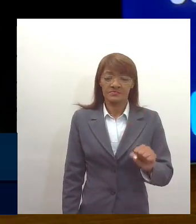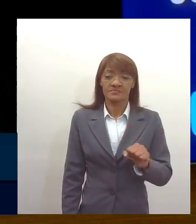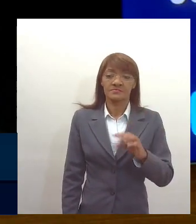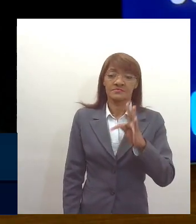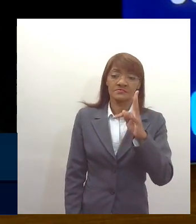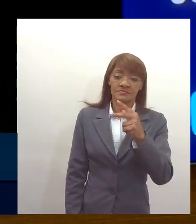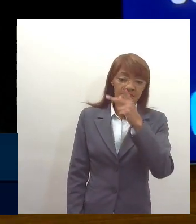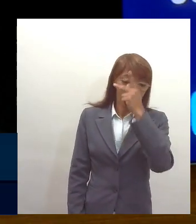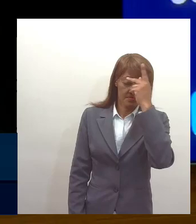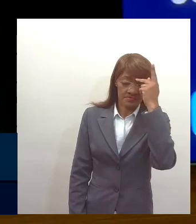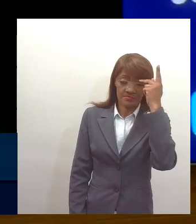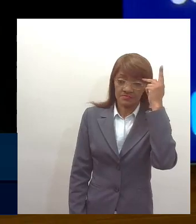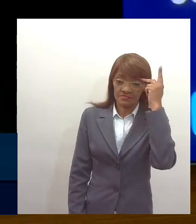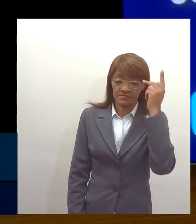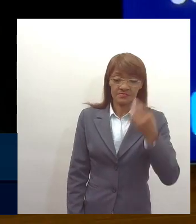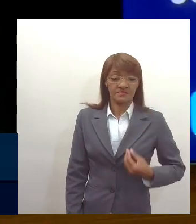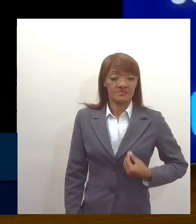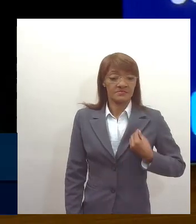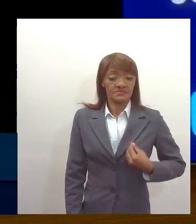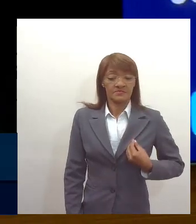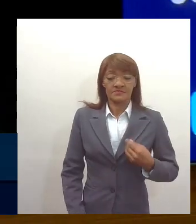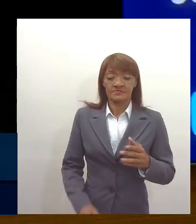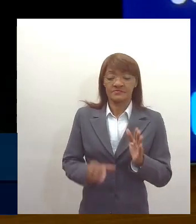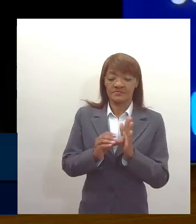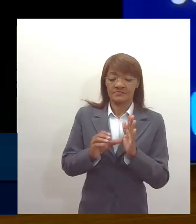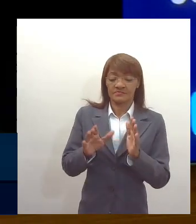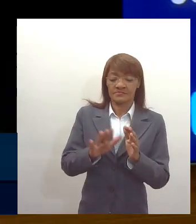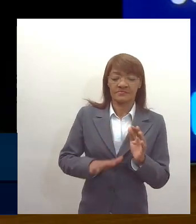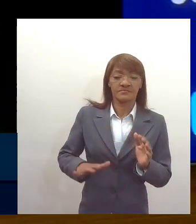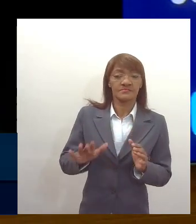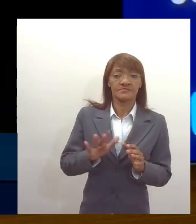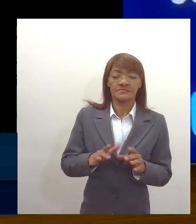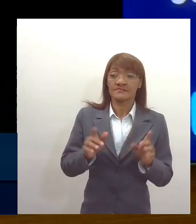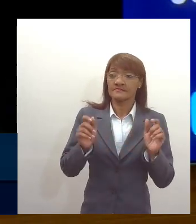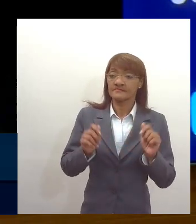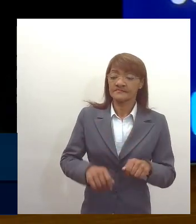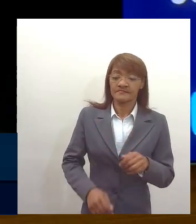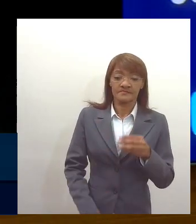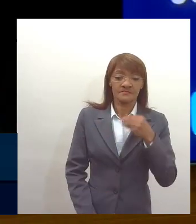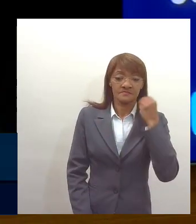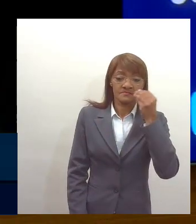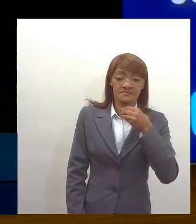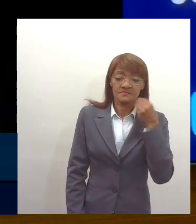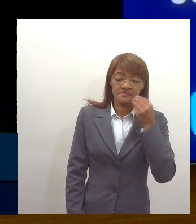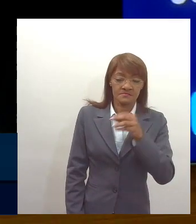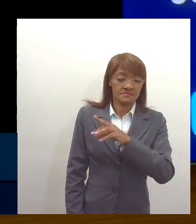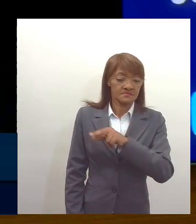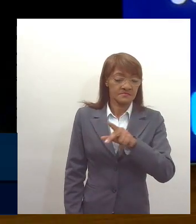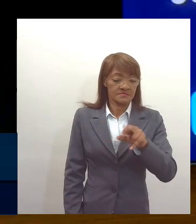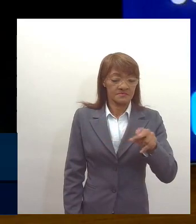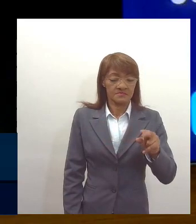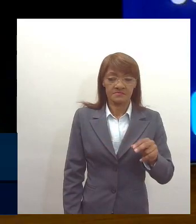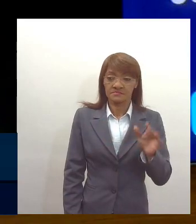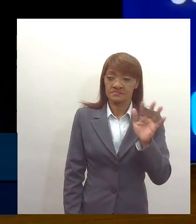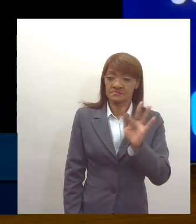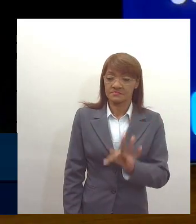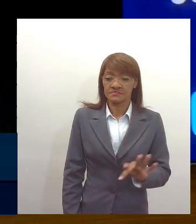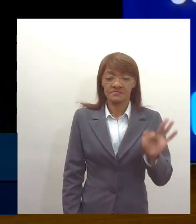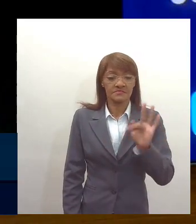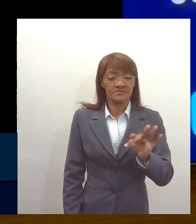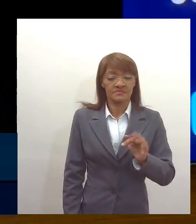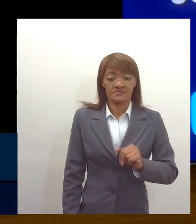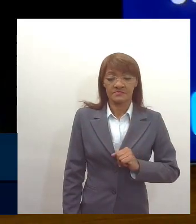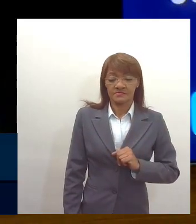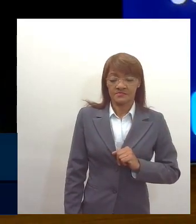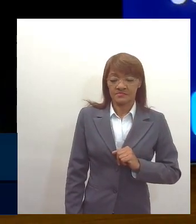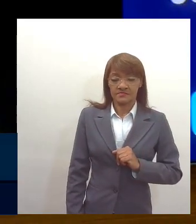possam adentrar, né, nas universidades e possam mudar a realidade. Então, além,